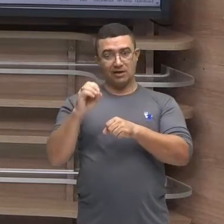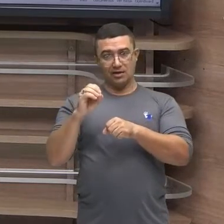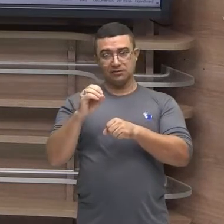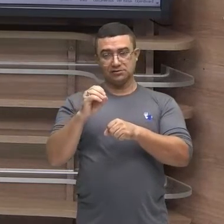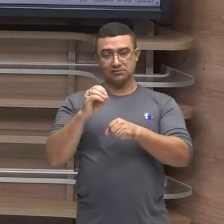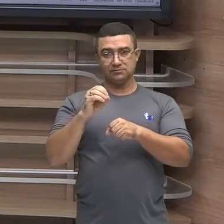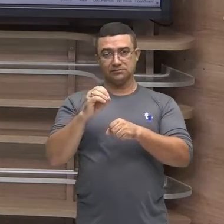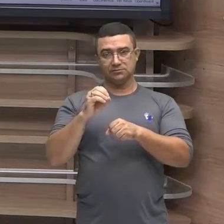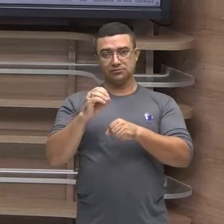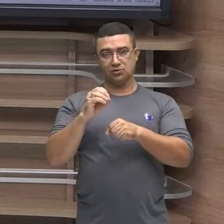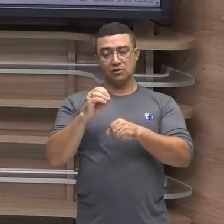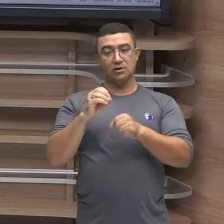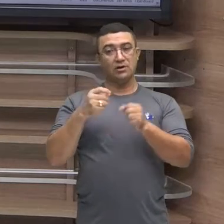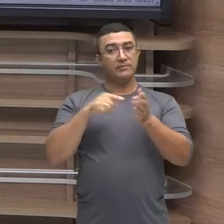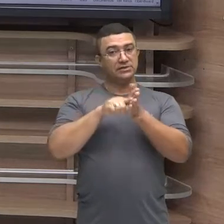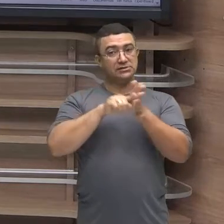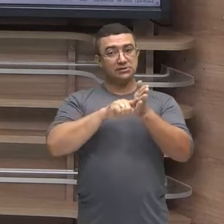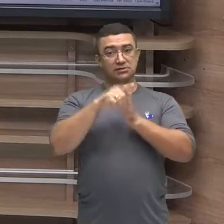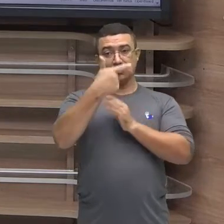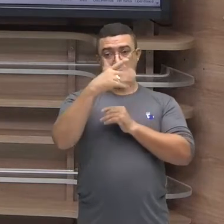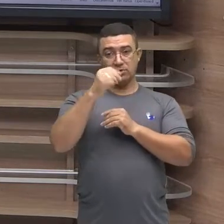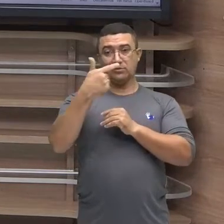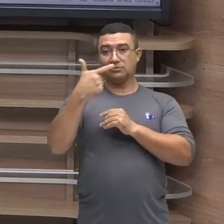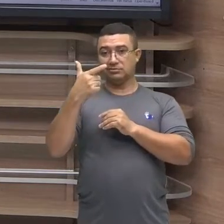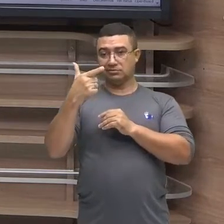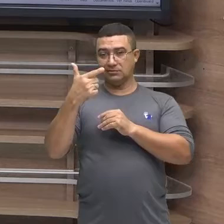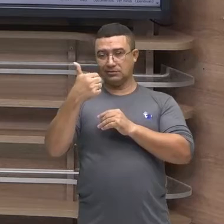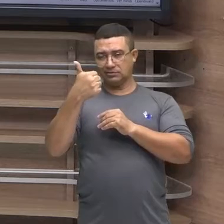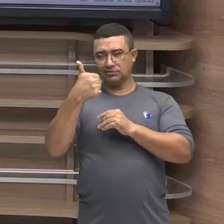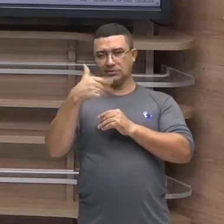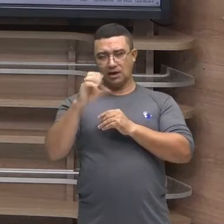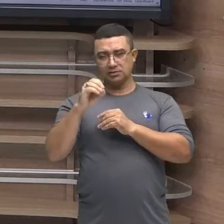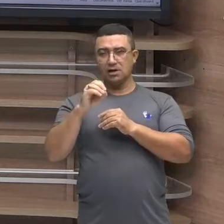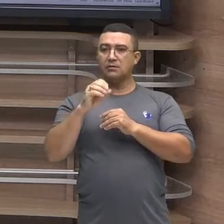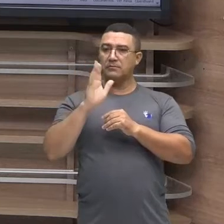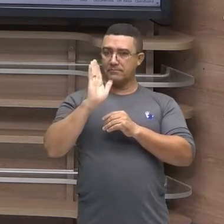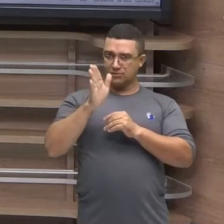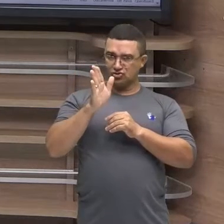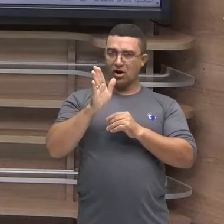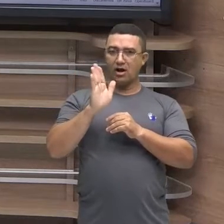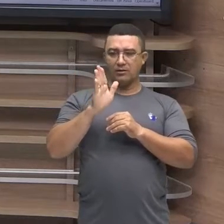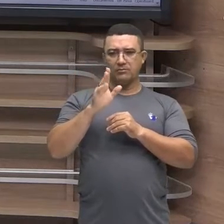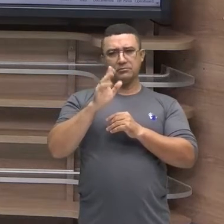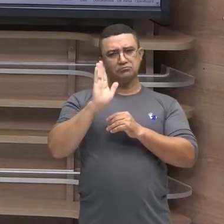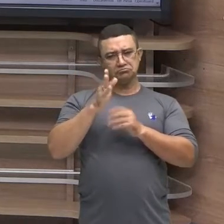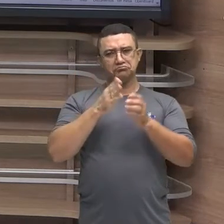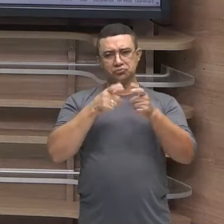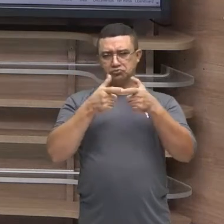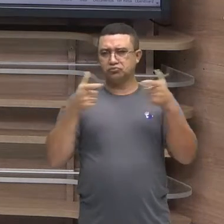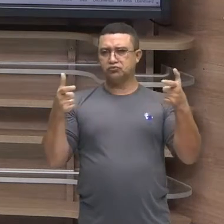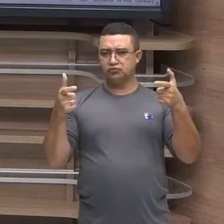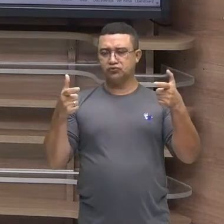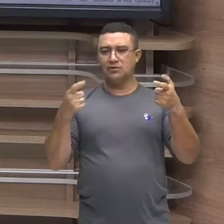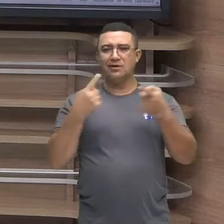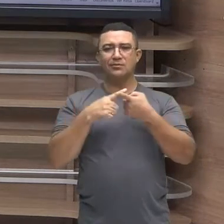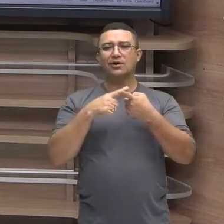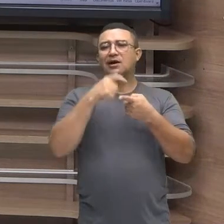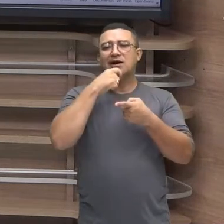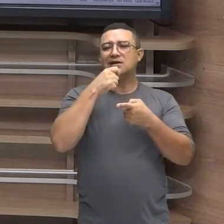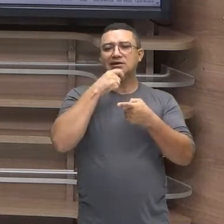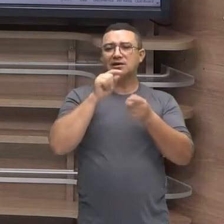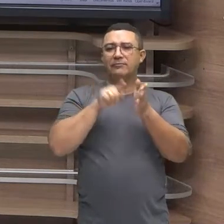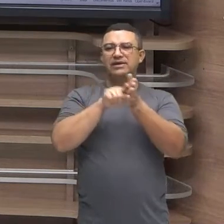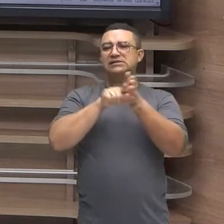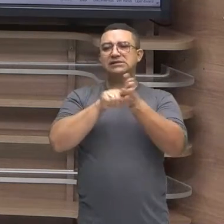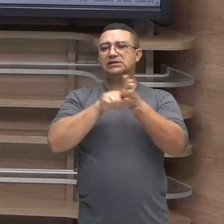estados aí já aumentaram, tá bom, gente? Então é só pra gente relembrar aí que a gente está falando do último censo demográfico,